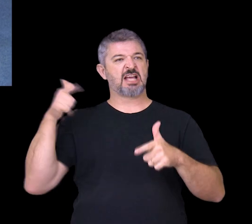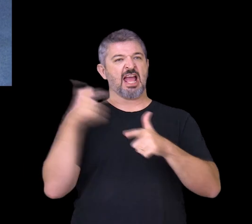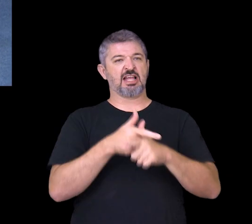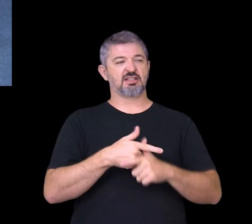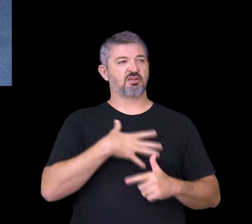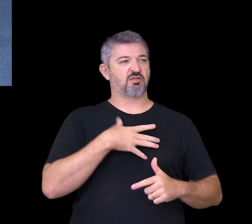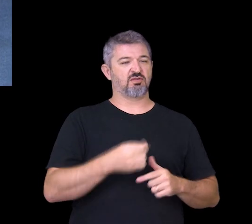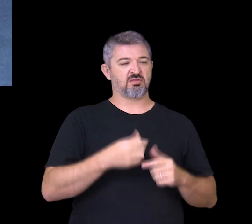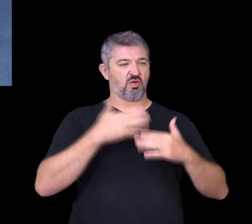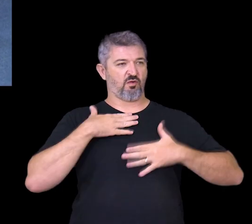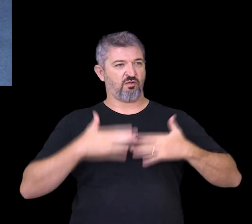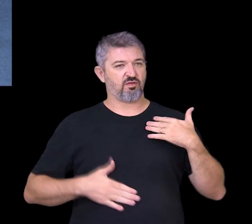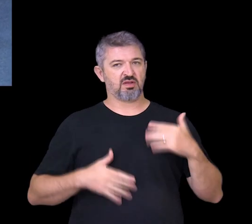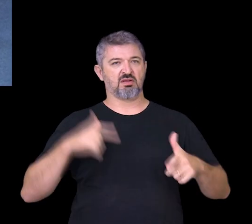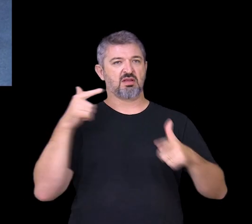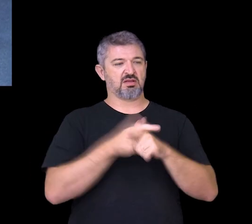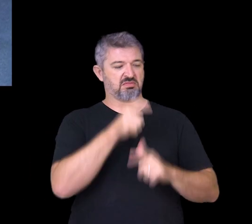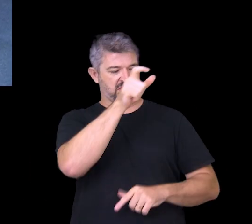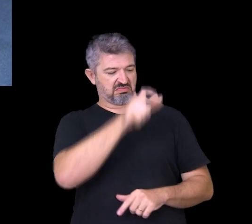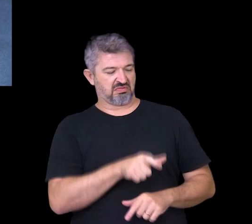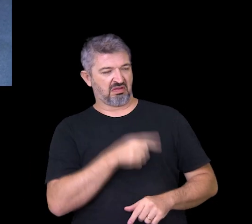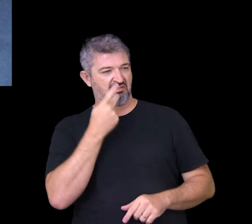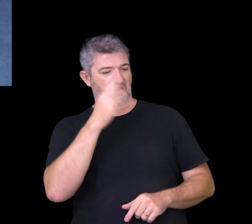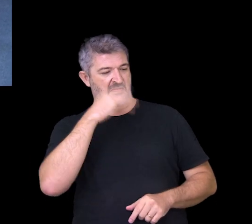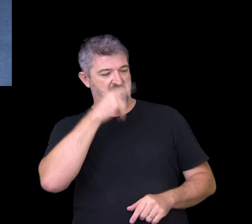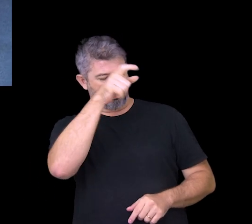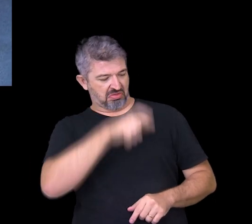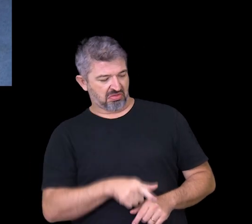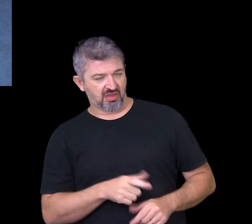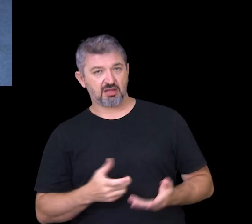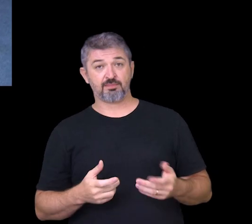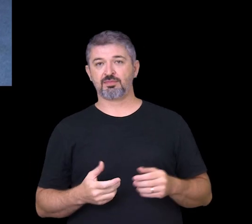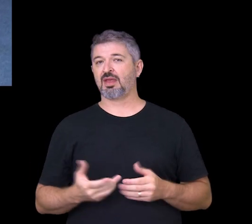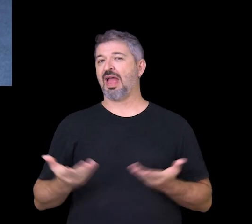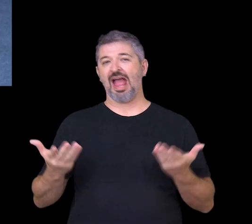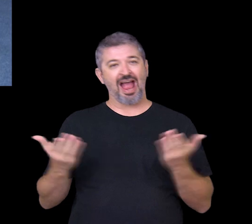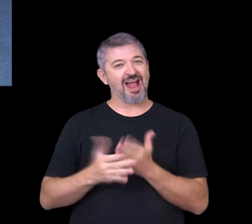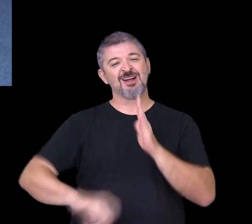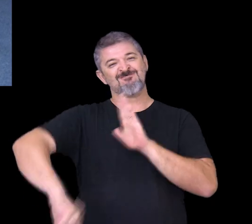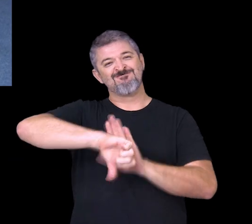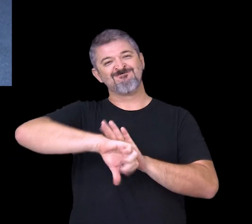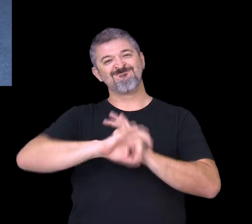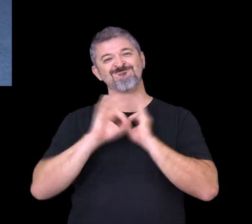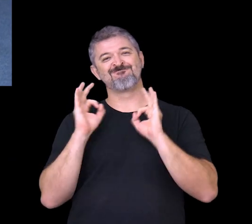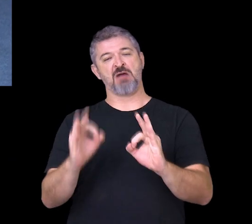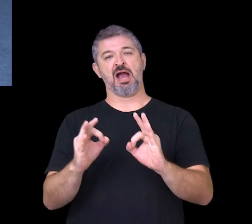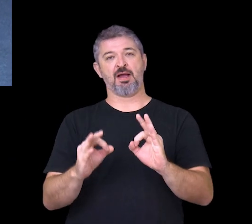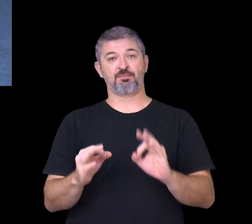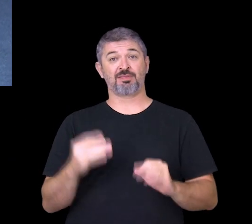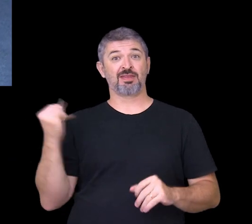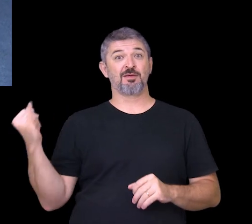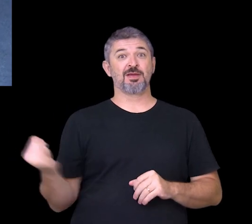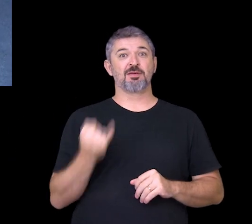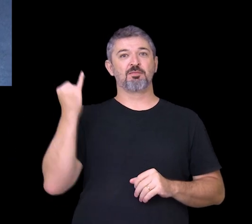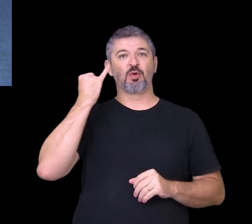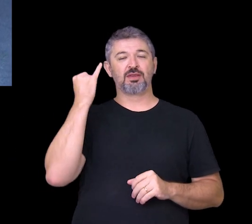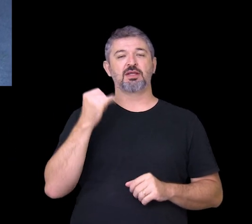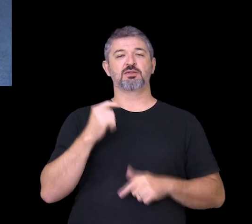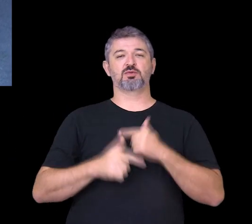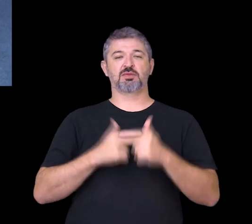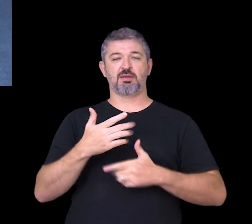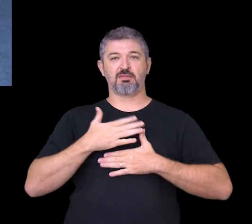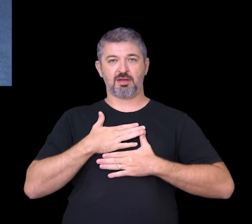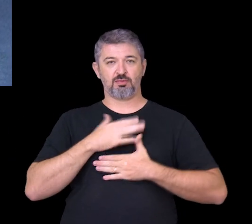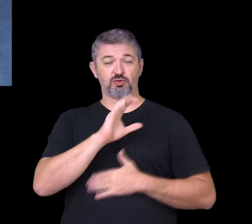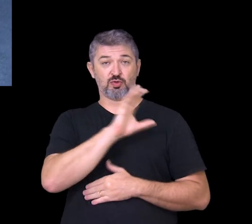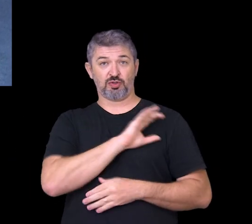agredir a sua família, o seu físico, o seu aspecto pessoal de vida, hoje é criminalizado. Então, um importante papel do